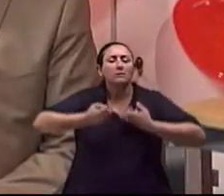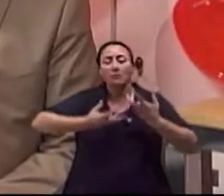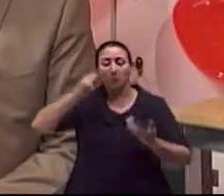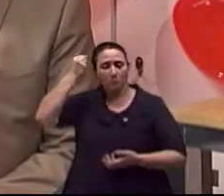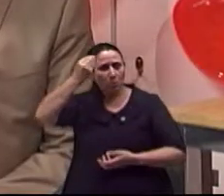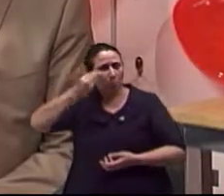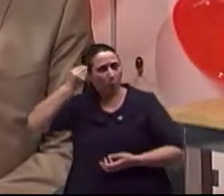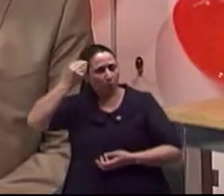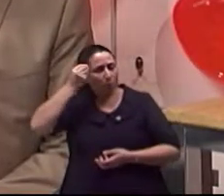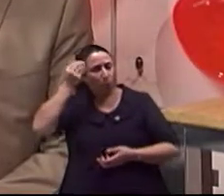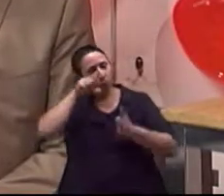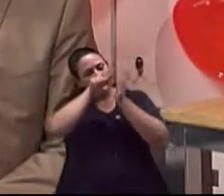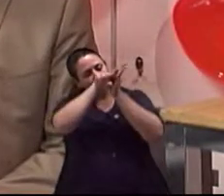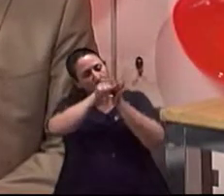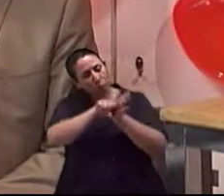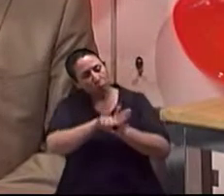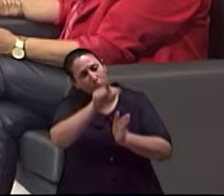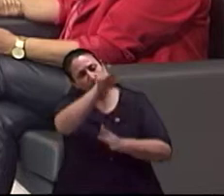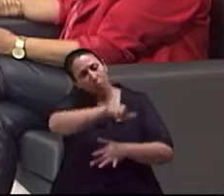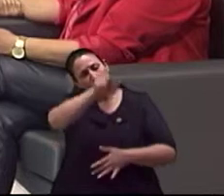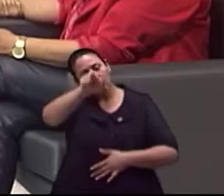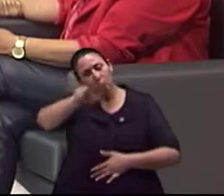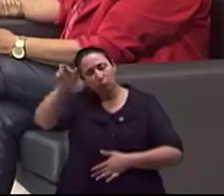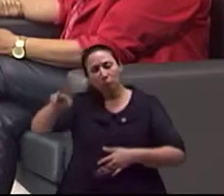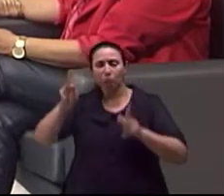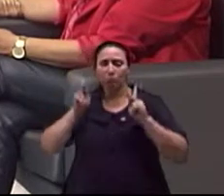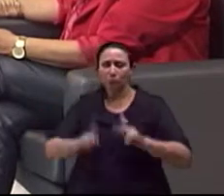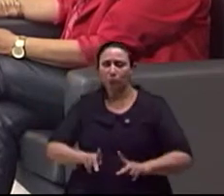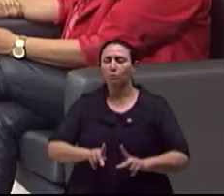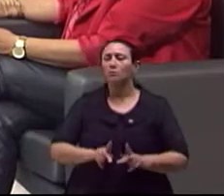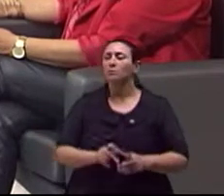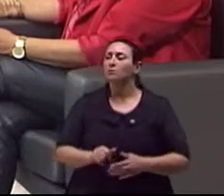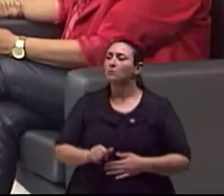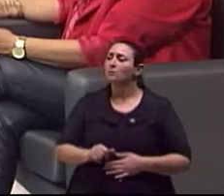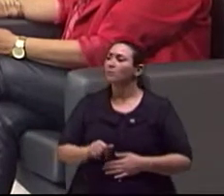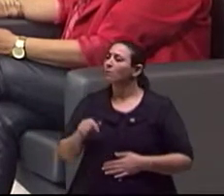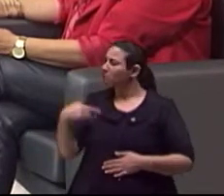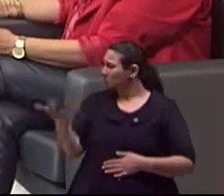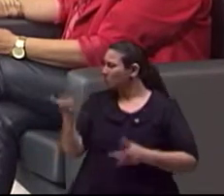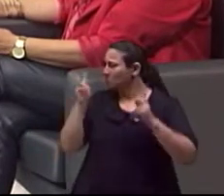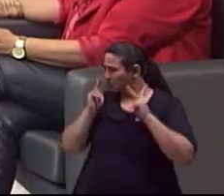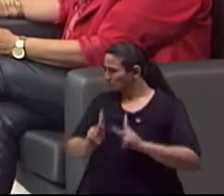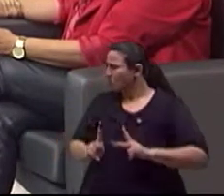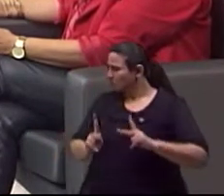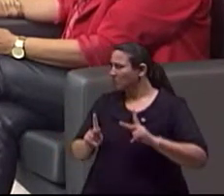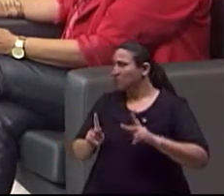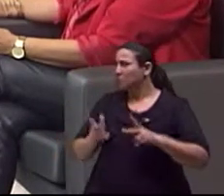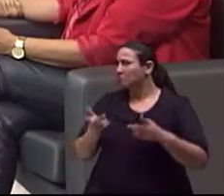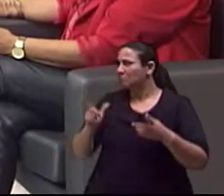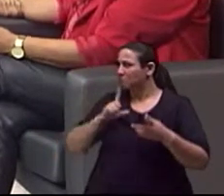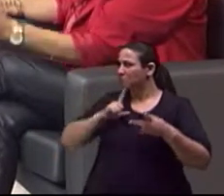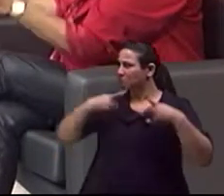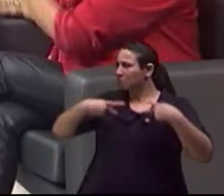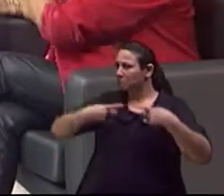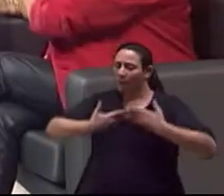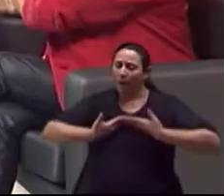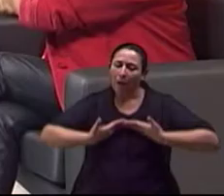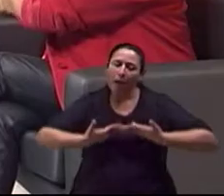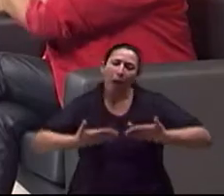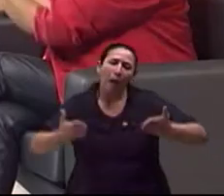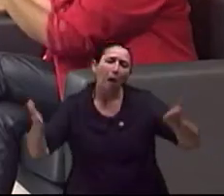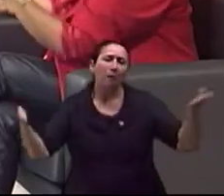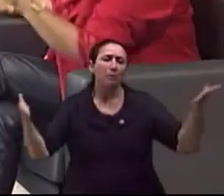estão em seu setting e as pessoas estão disponíveis para mostrar sua alma hoje em dia ou as pessoas têm